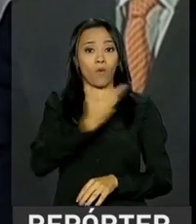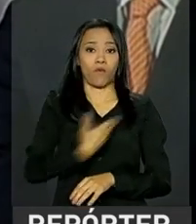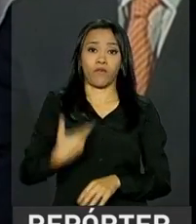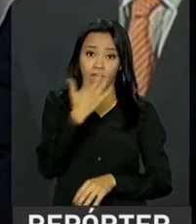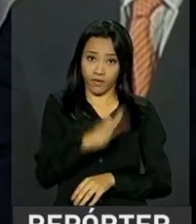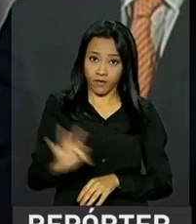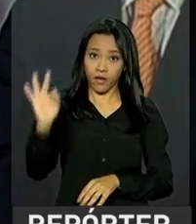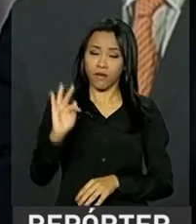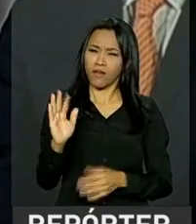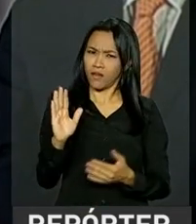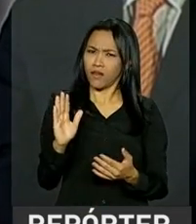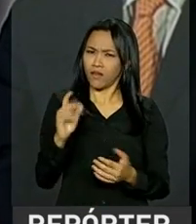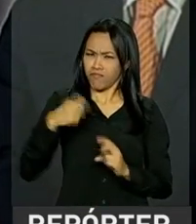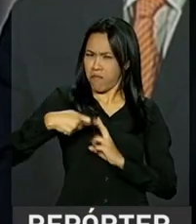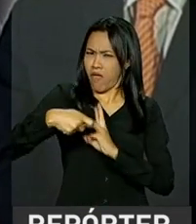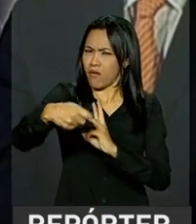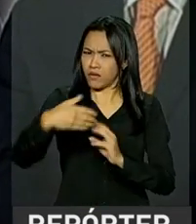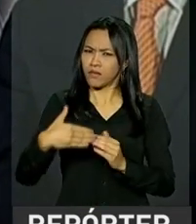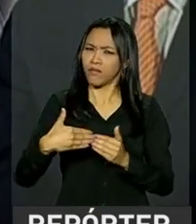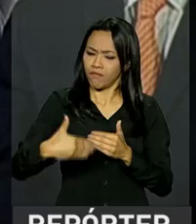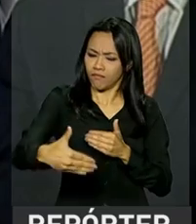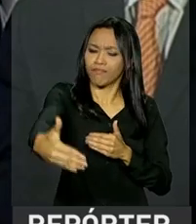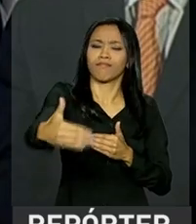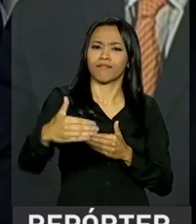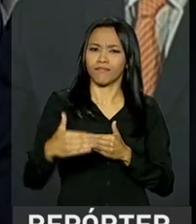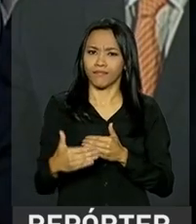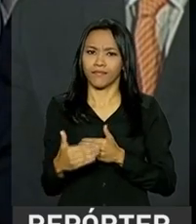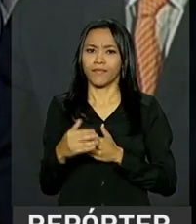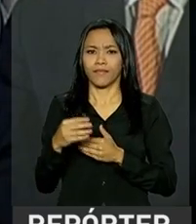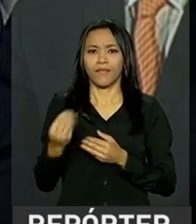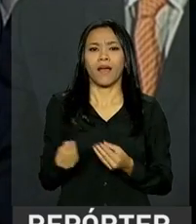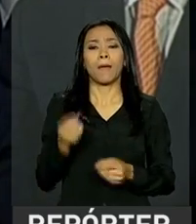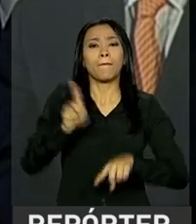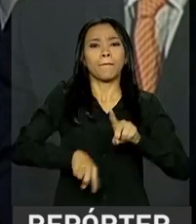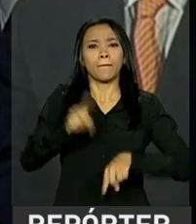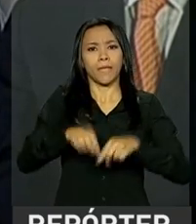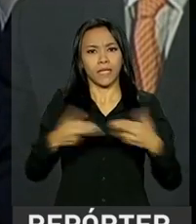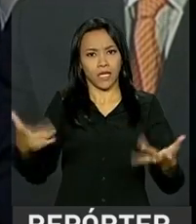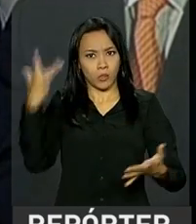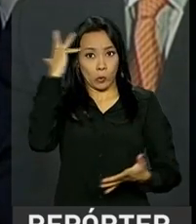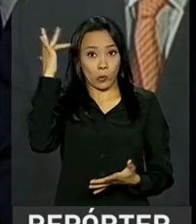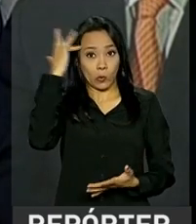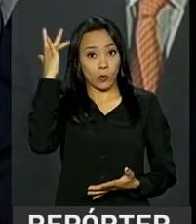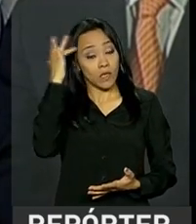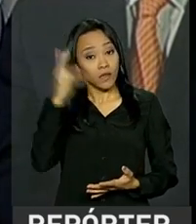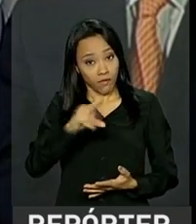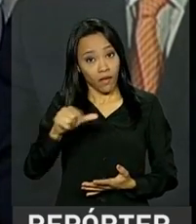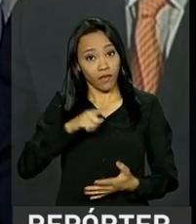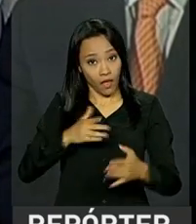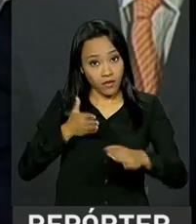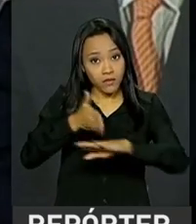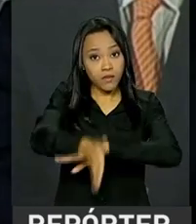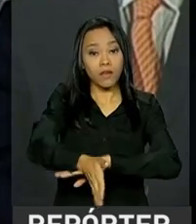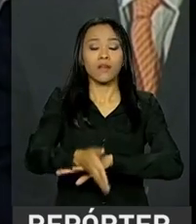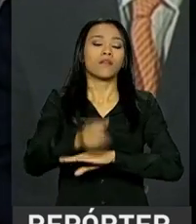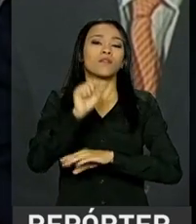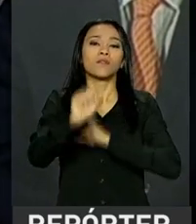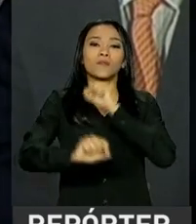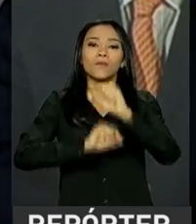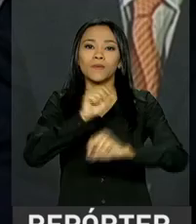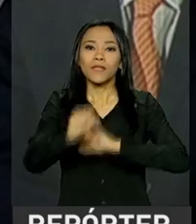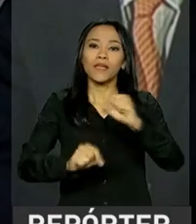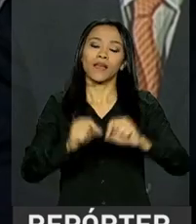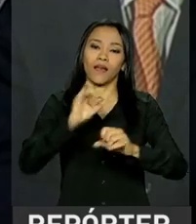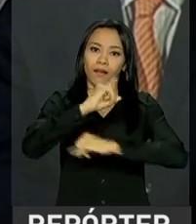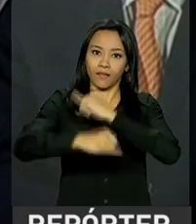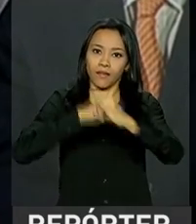serão em alguns meses todos eles dotados de equipamentos que lhe permitirão o acesso à banda larga um convênio